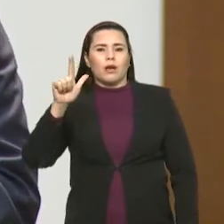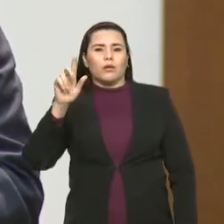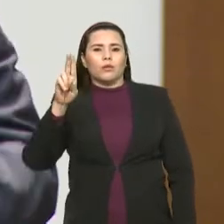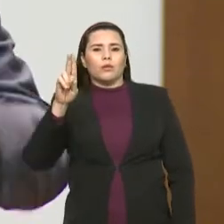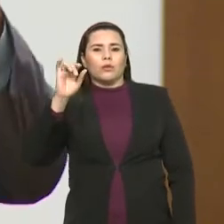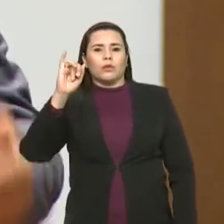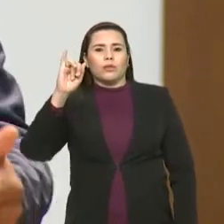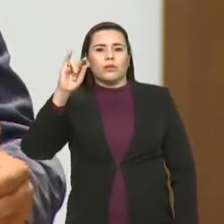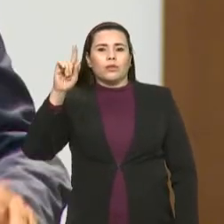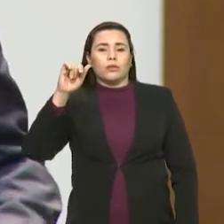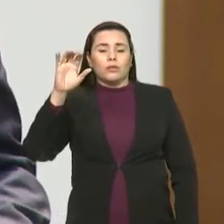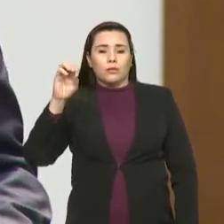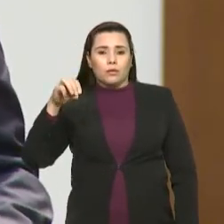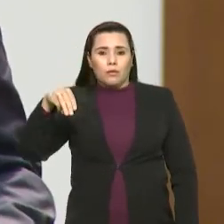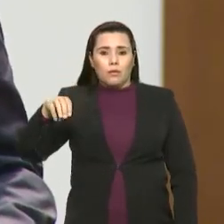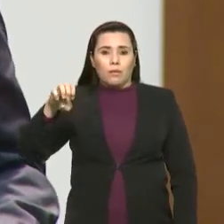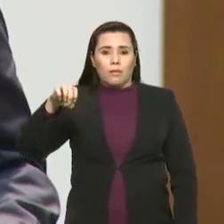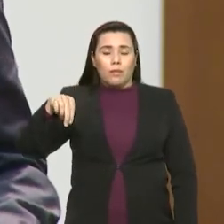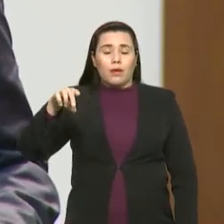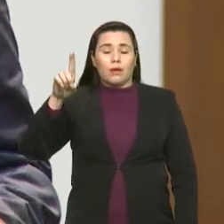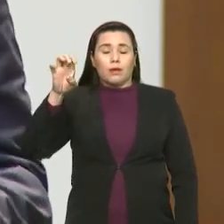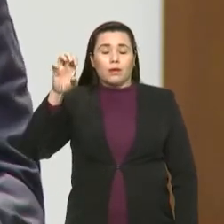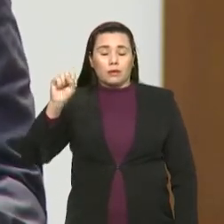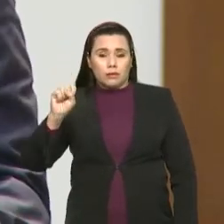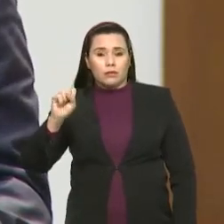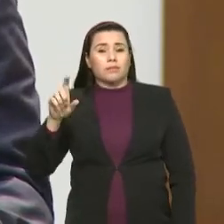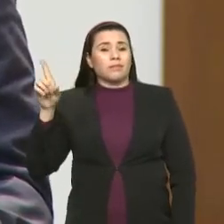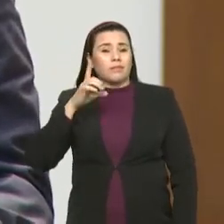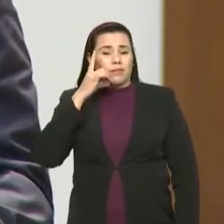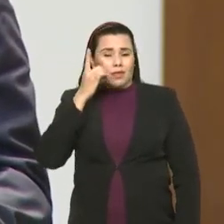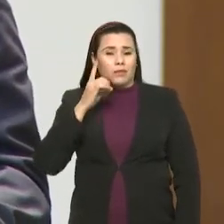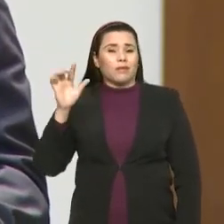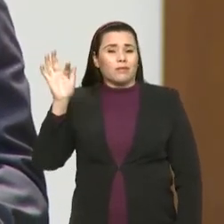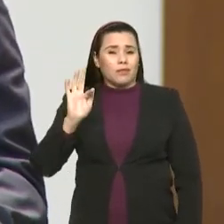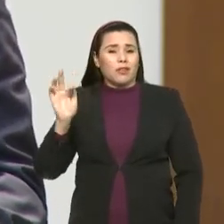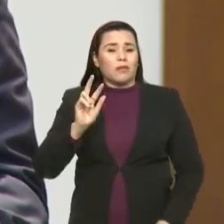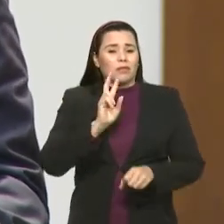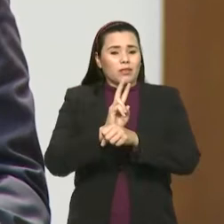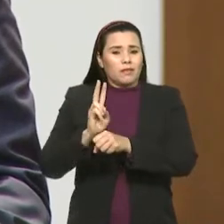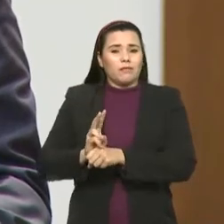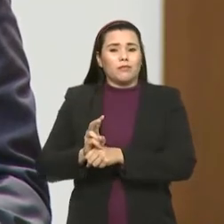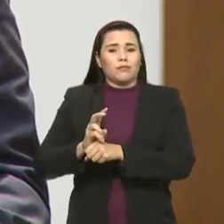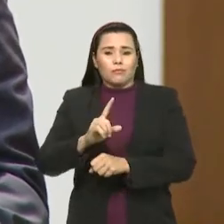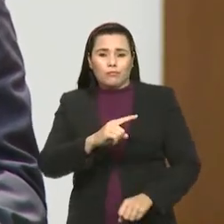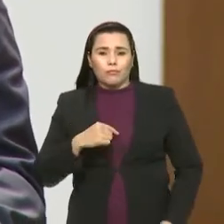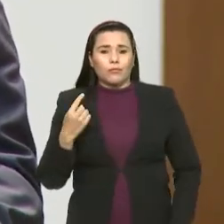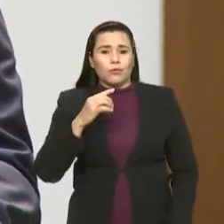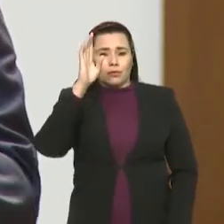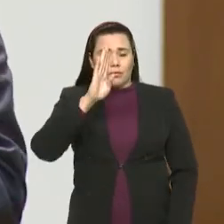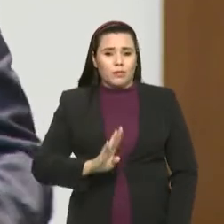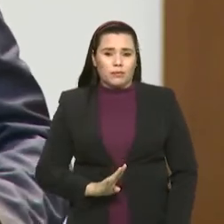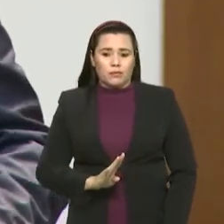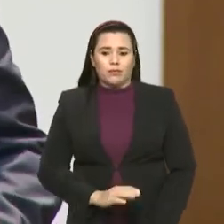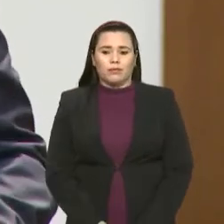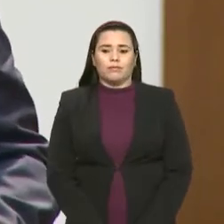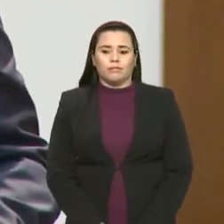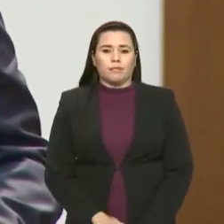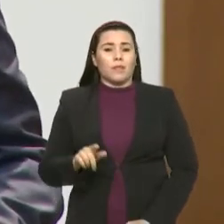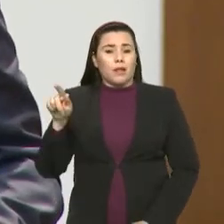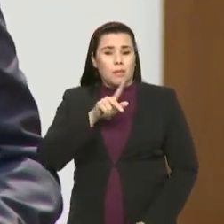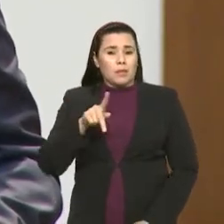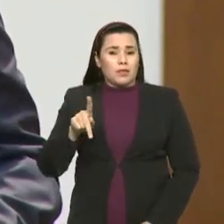nosso partido e como deputado federal atuante em defesa do nosso Brasil. Senhor